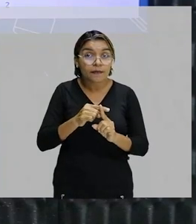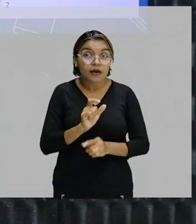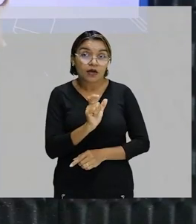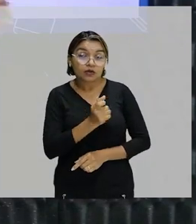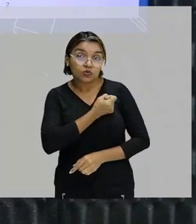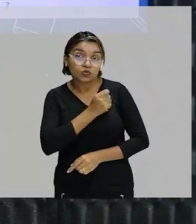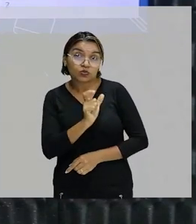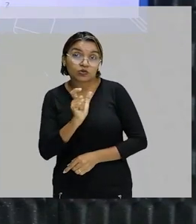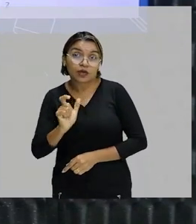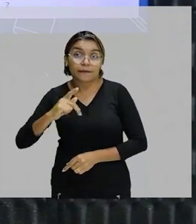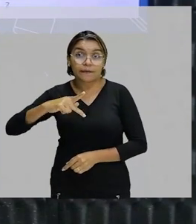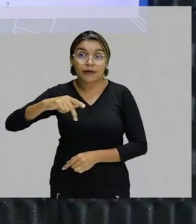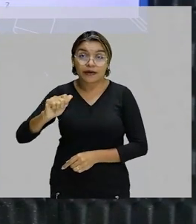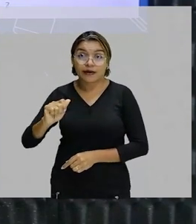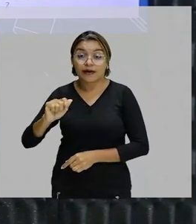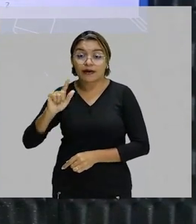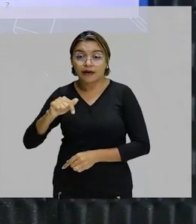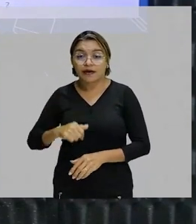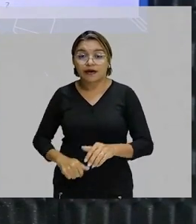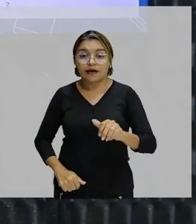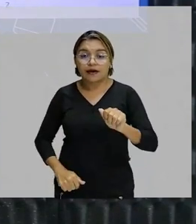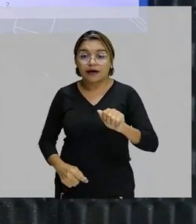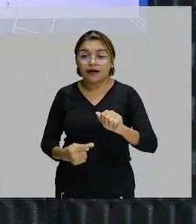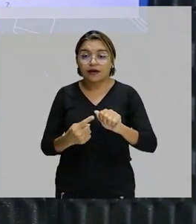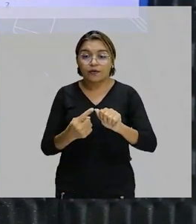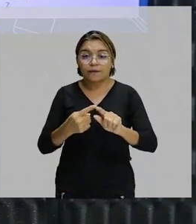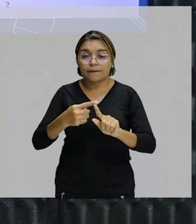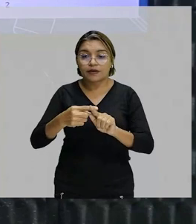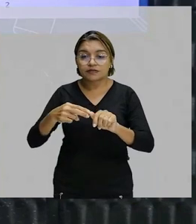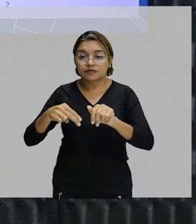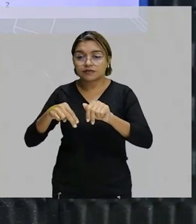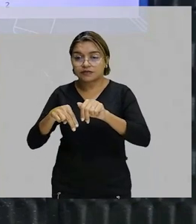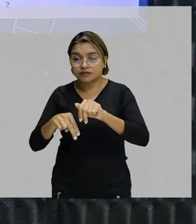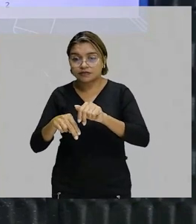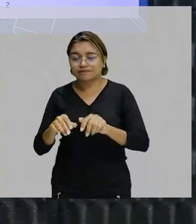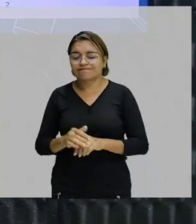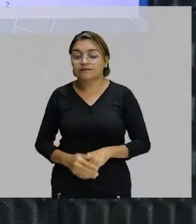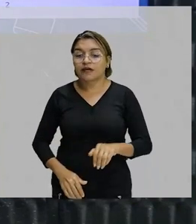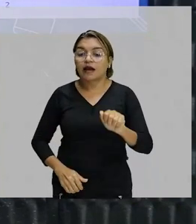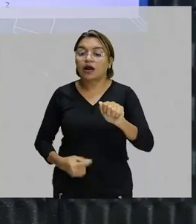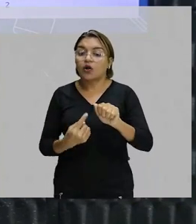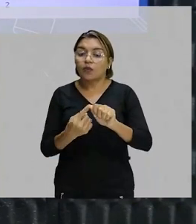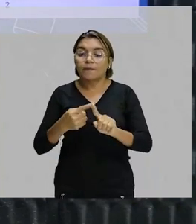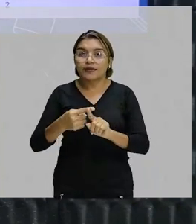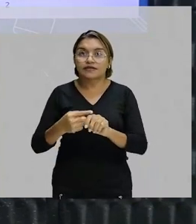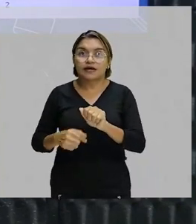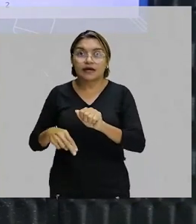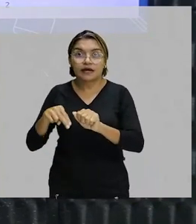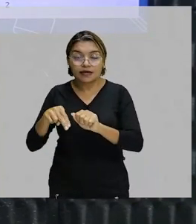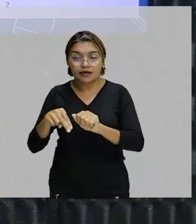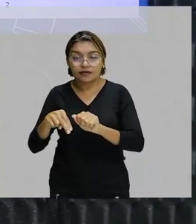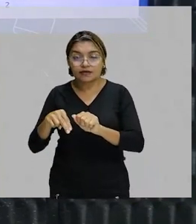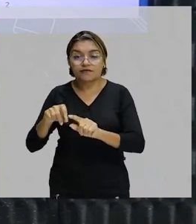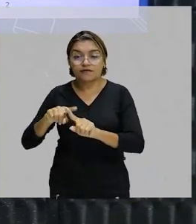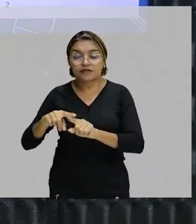A1 + an x n tudo isso dividido por 2 grava no teu coração essa fórmula porque ela vai te ajudar